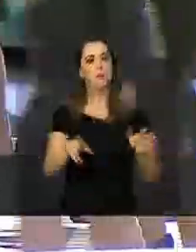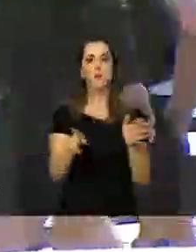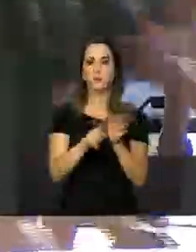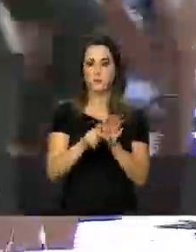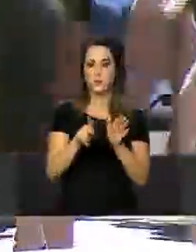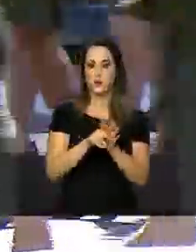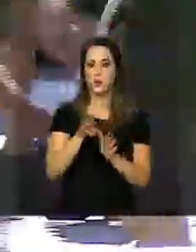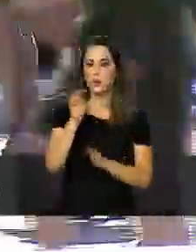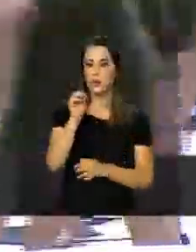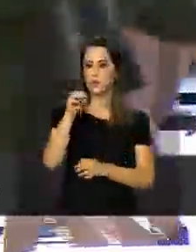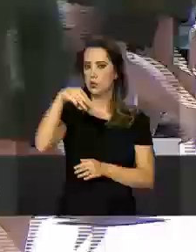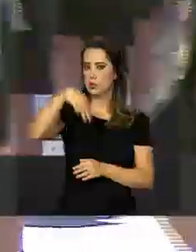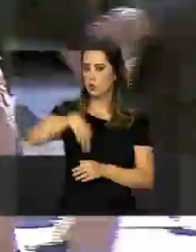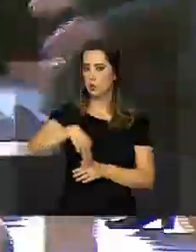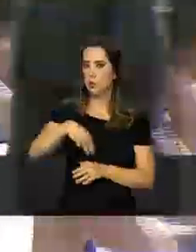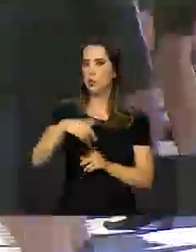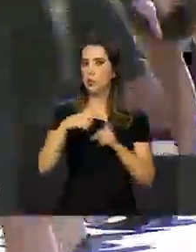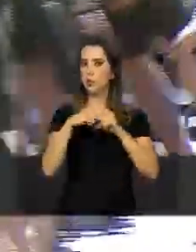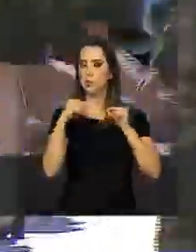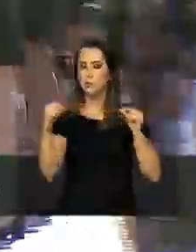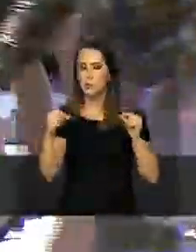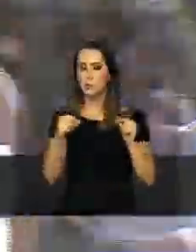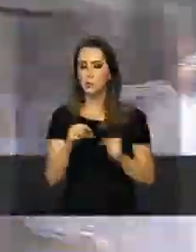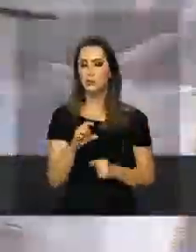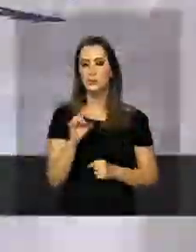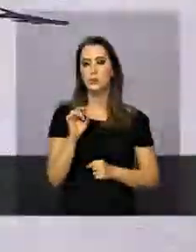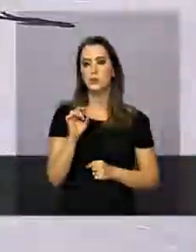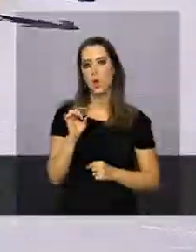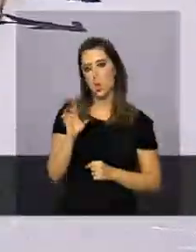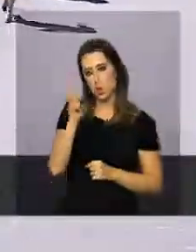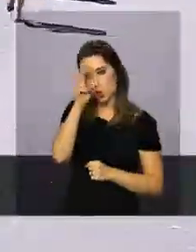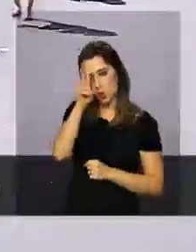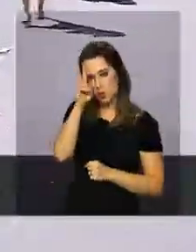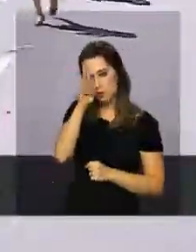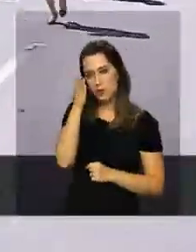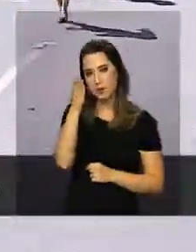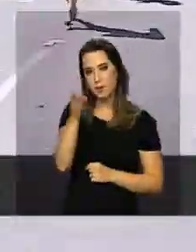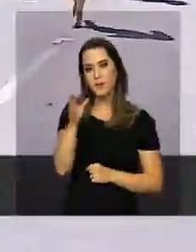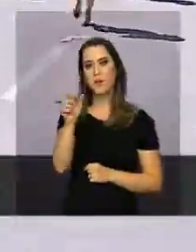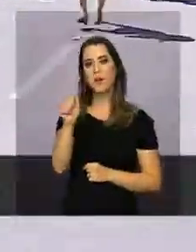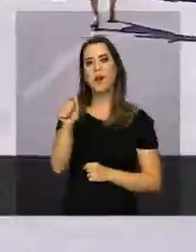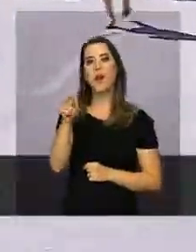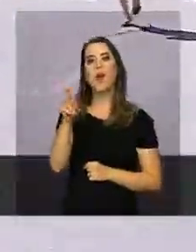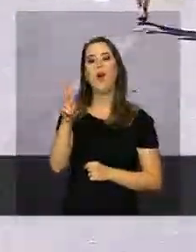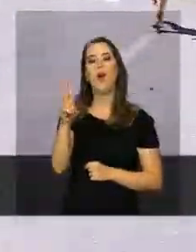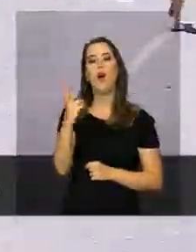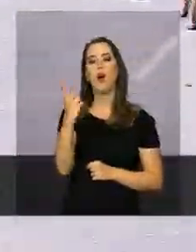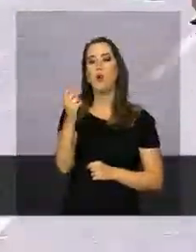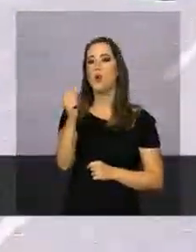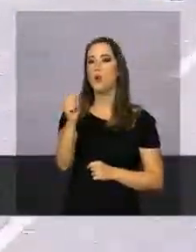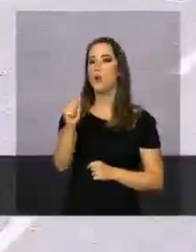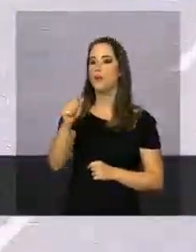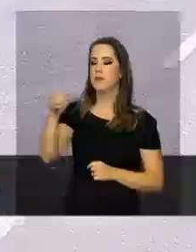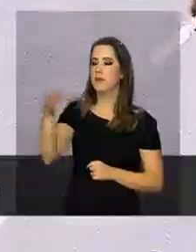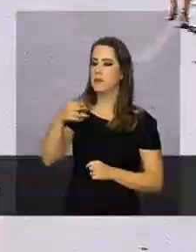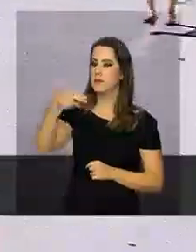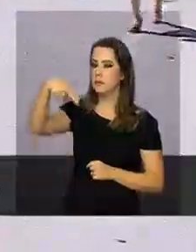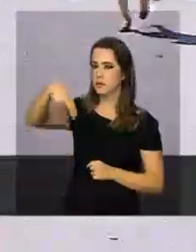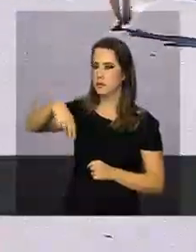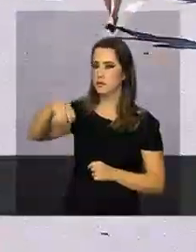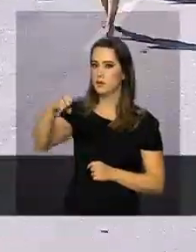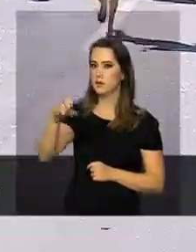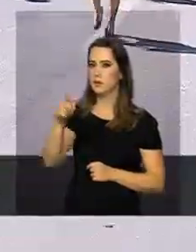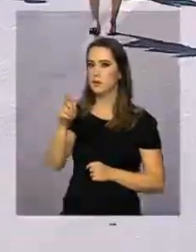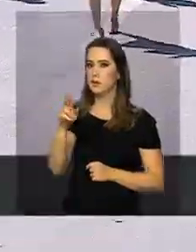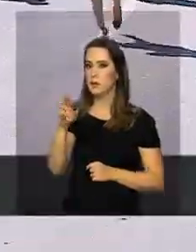das OMs aqui da guarnição de Brasília. Só para lembrar, Coronel Demucci, Agulhas Negras, uma academia importantíssima de formação, e nós temos informações também